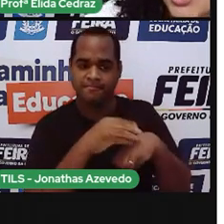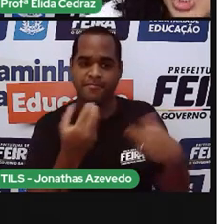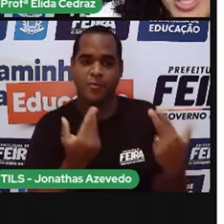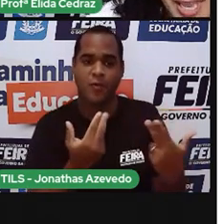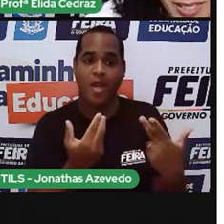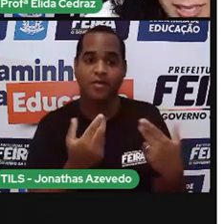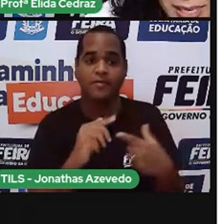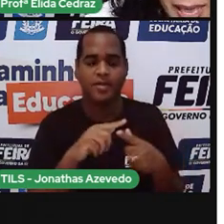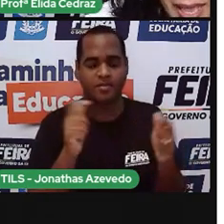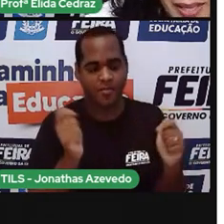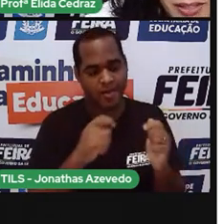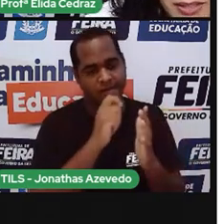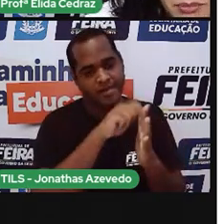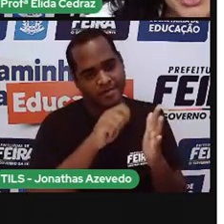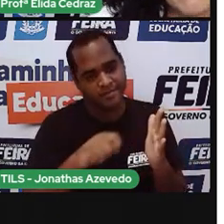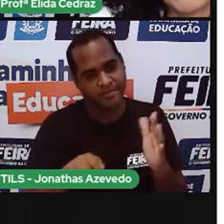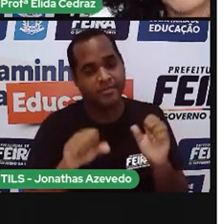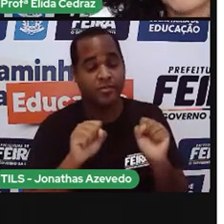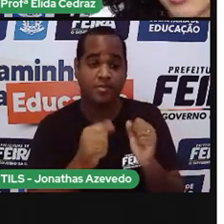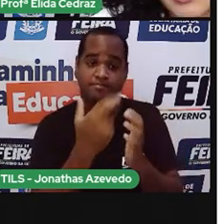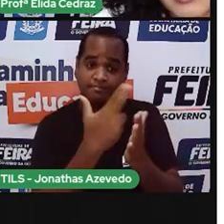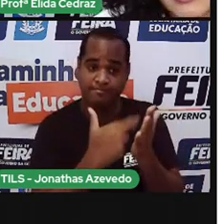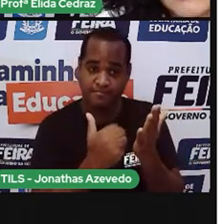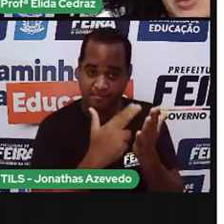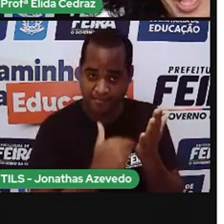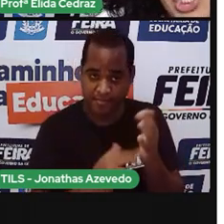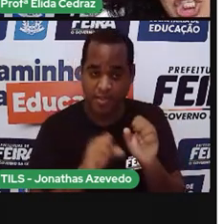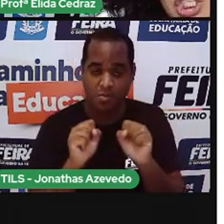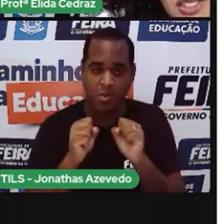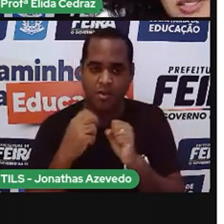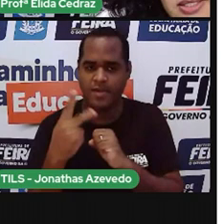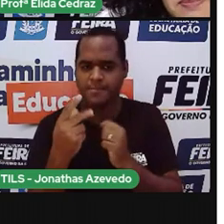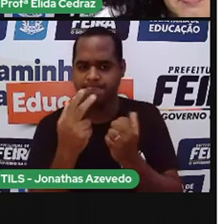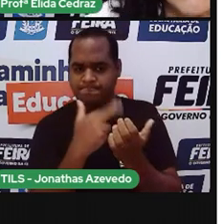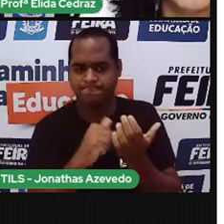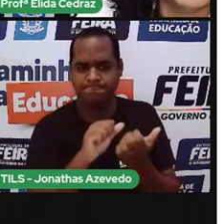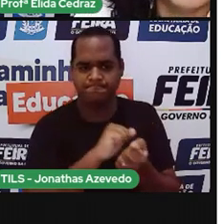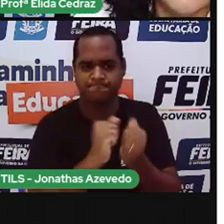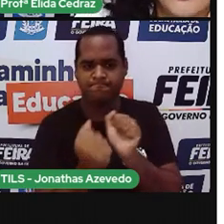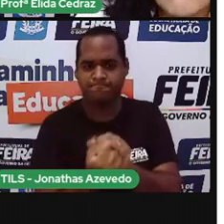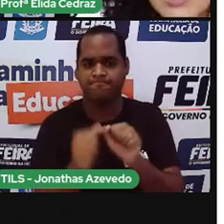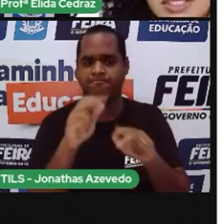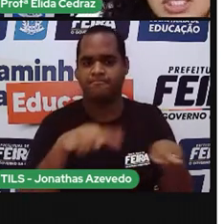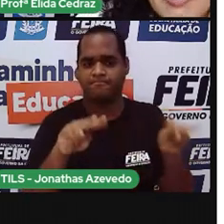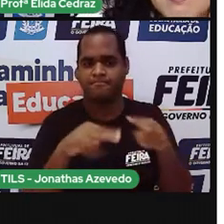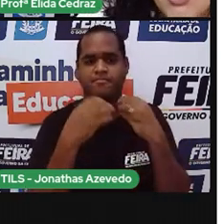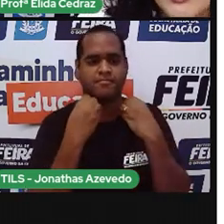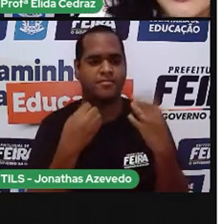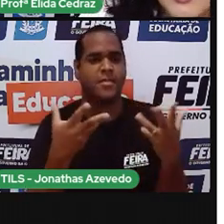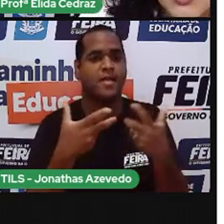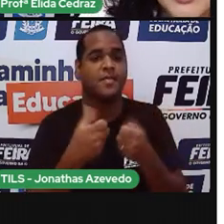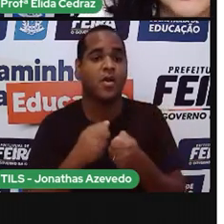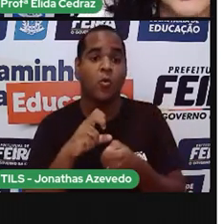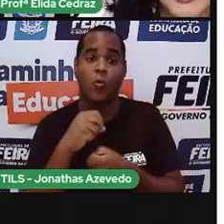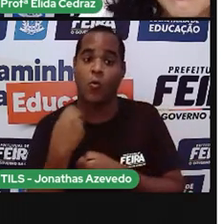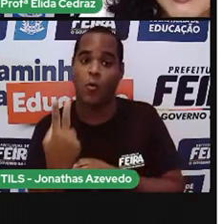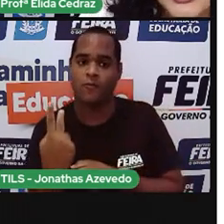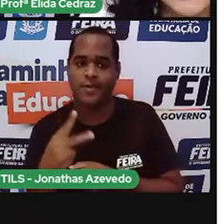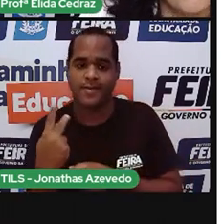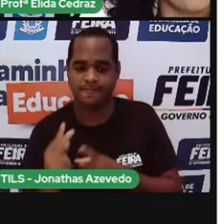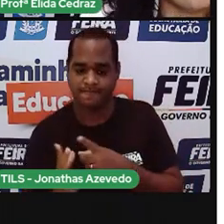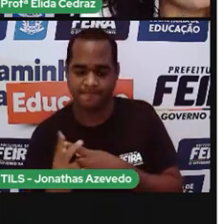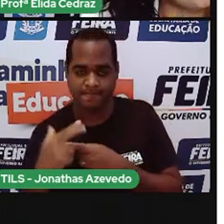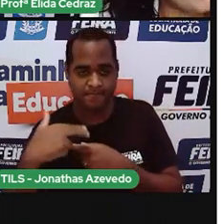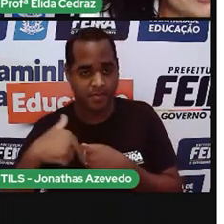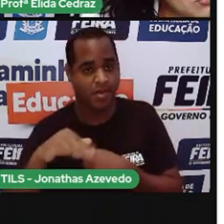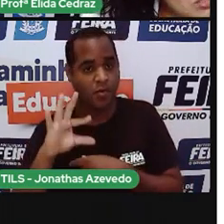Você pode desenhar, porque vocês são artistas, ou vocês também podem recortar de